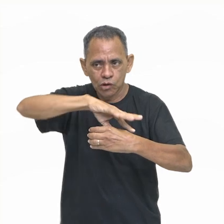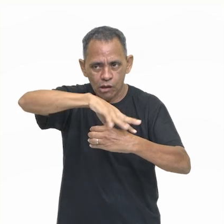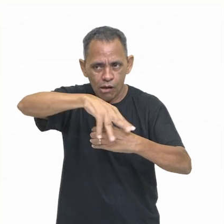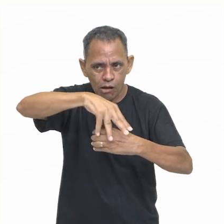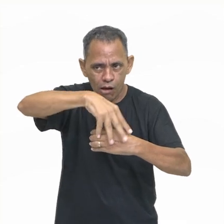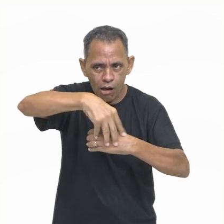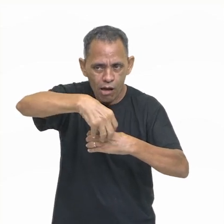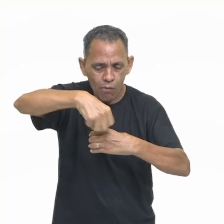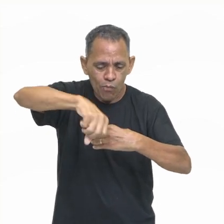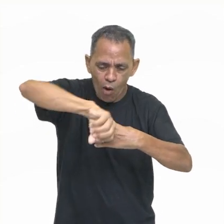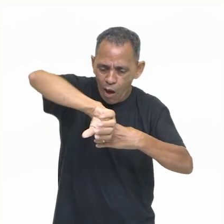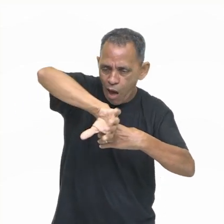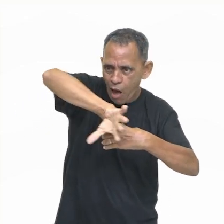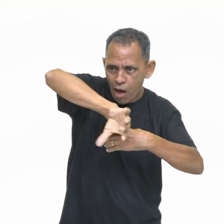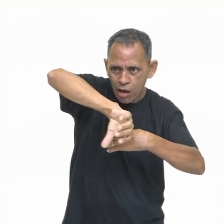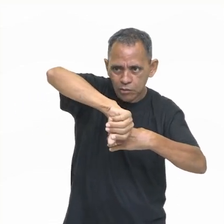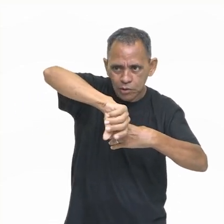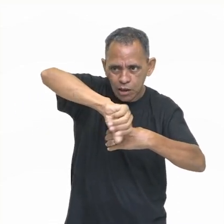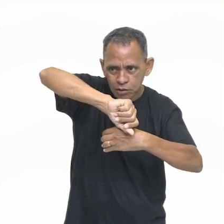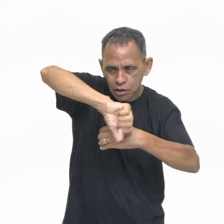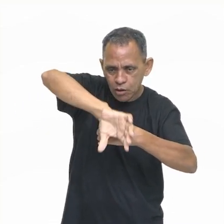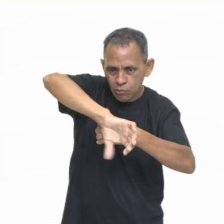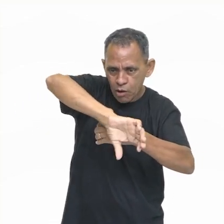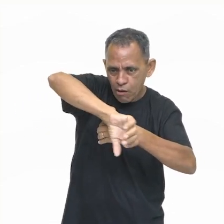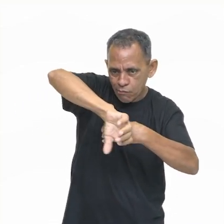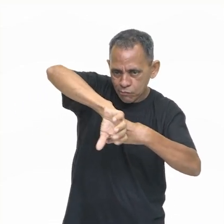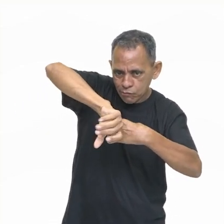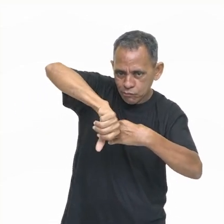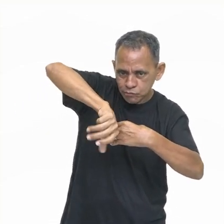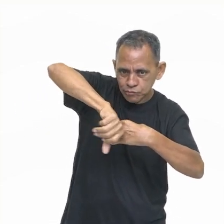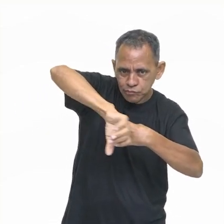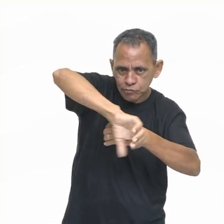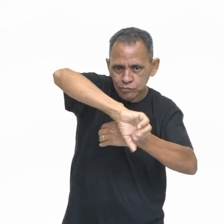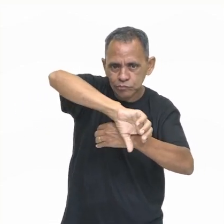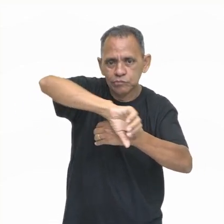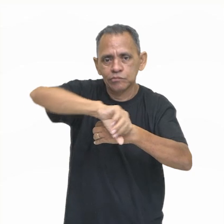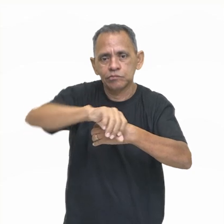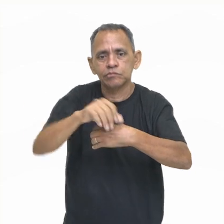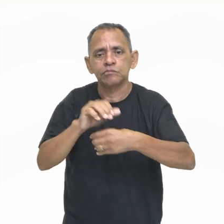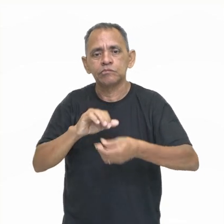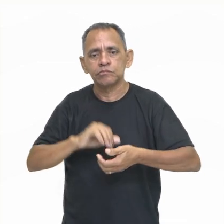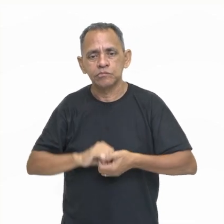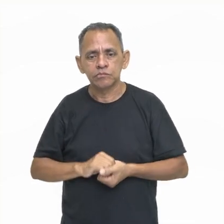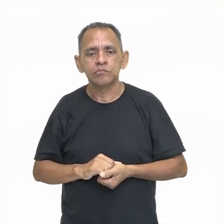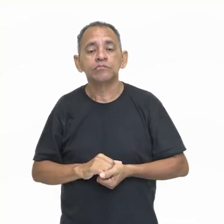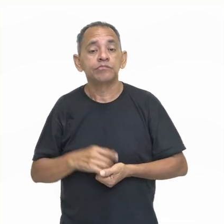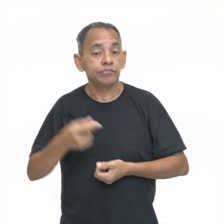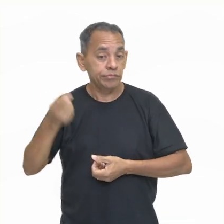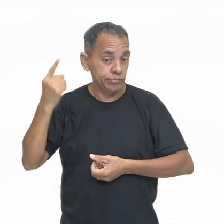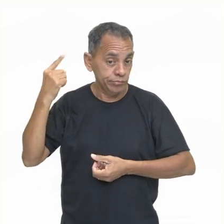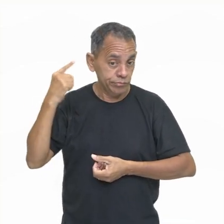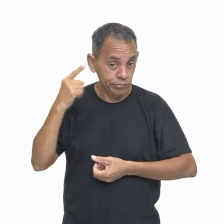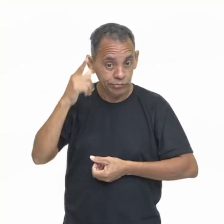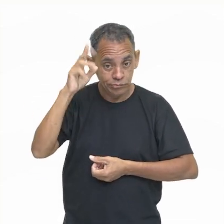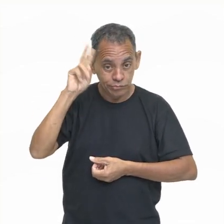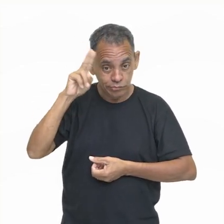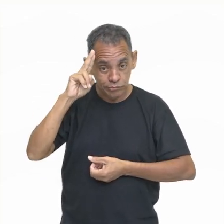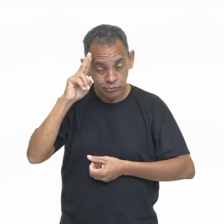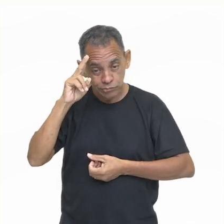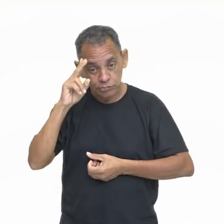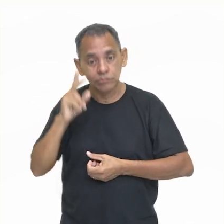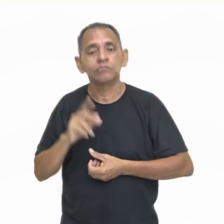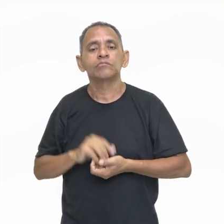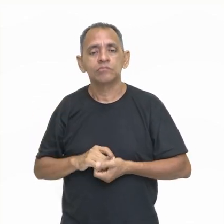uma maneira bem diferente de quando o meio é hipotônico. Então, no meio hipertônico, há